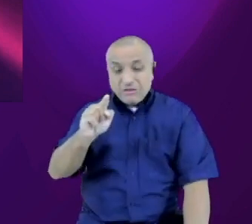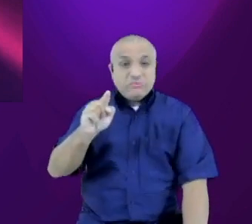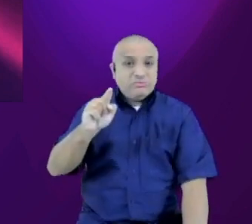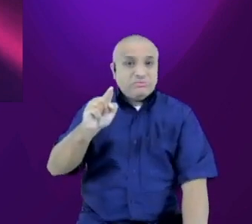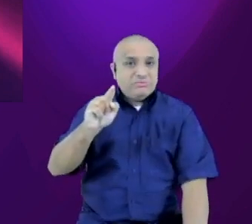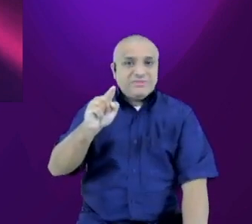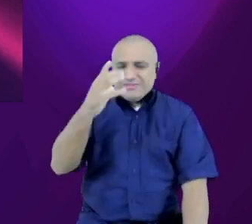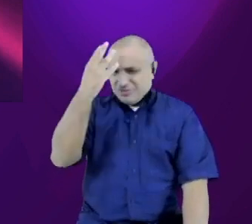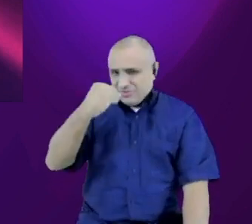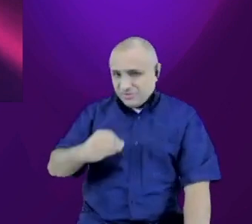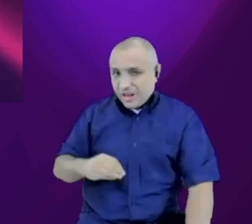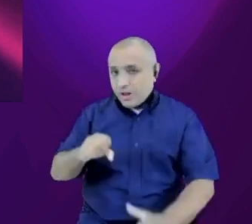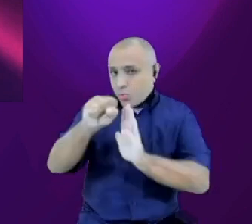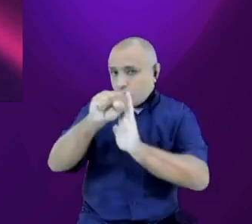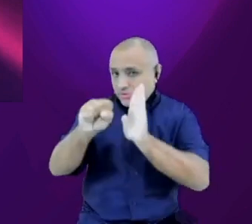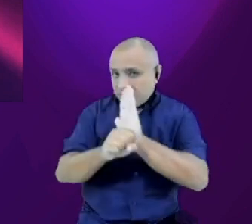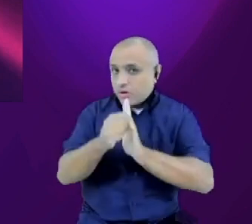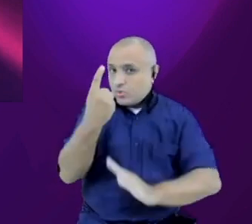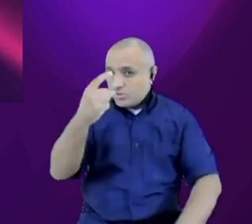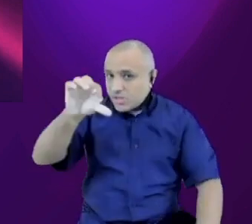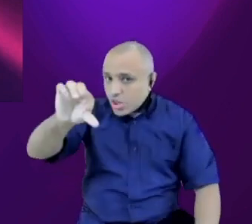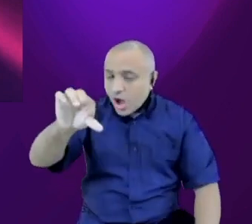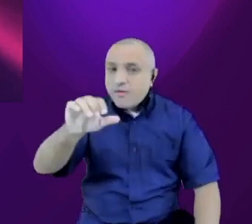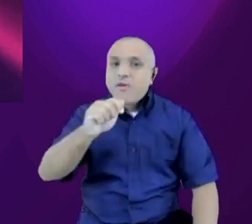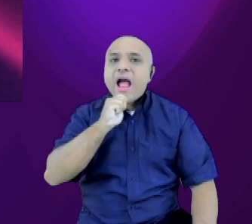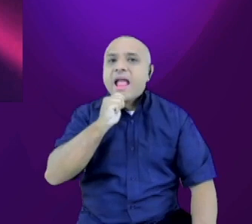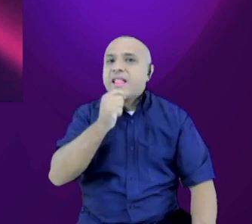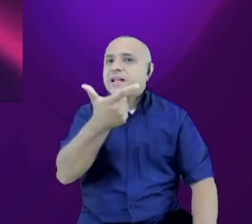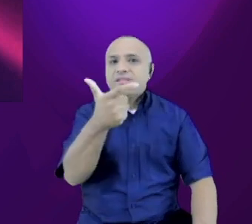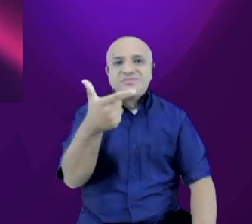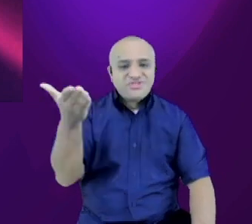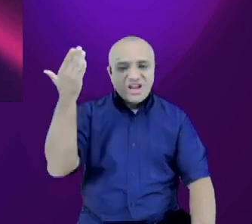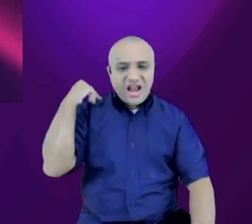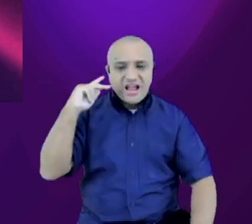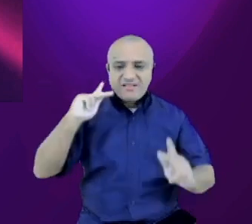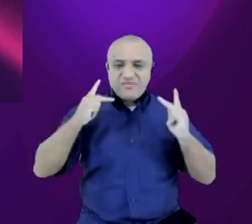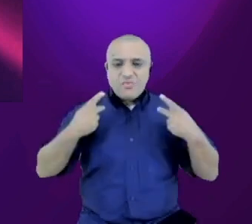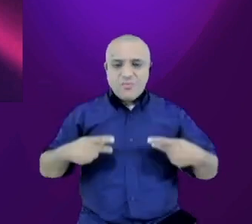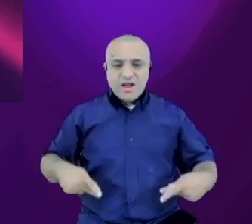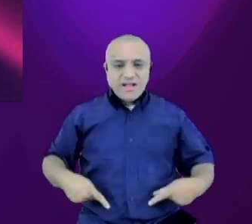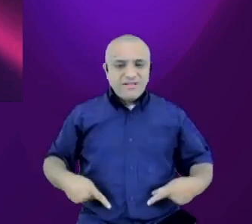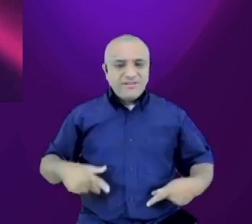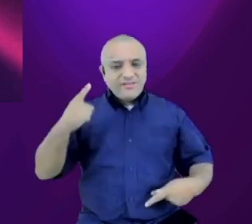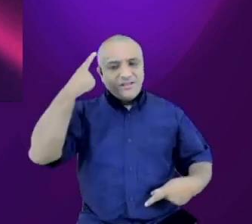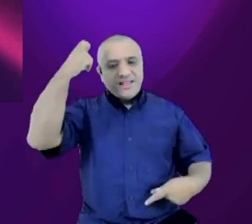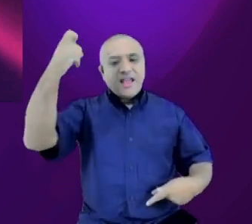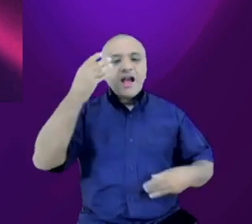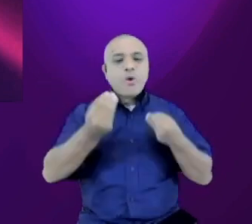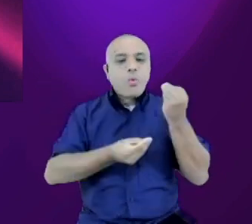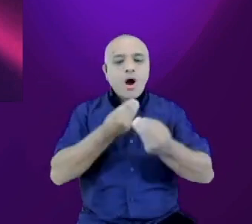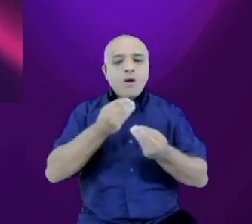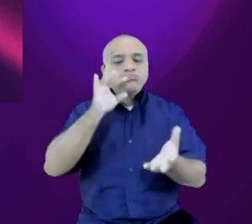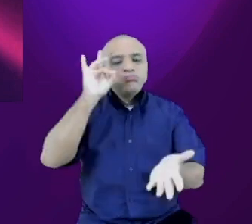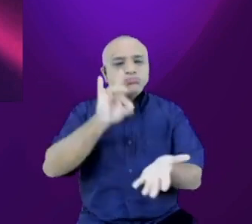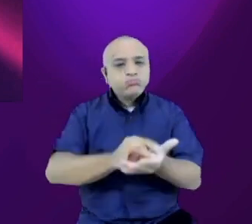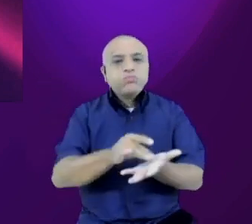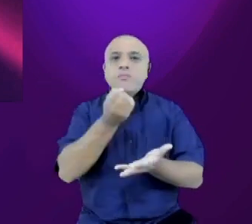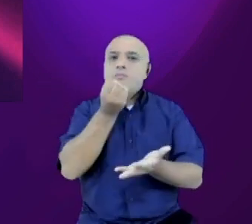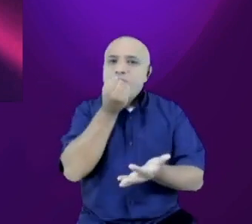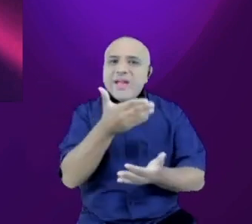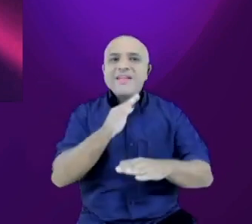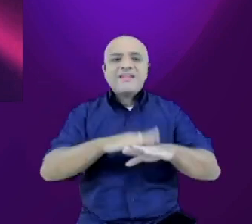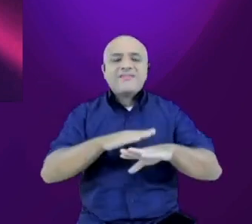no século XIX. A gente também não tinha, né, o ser humano não tinha uma ideia de quais seriam os reais benefícios e quais